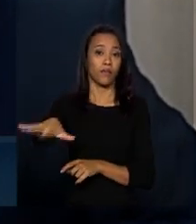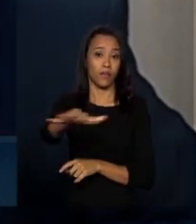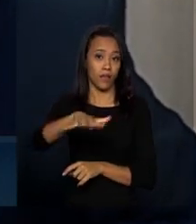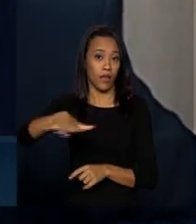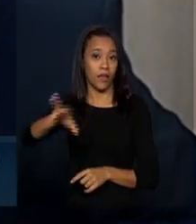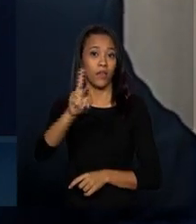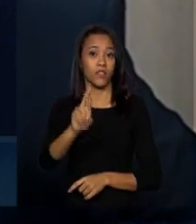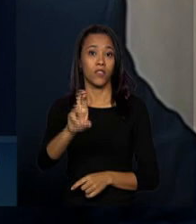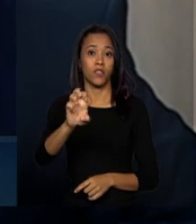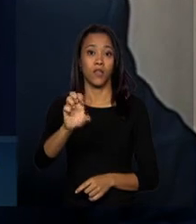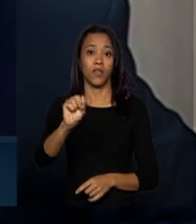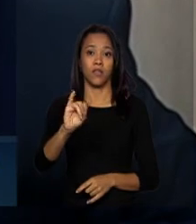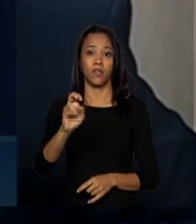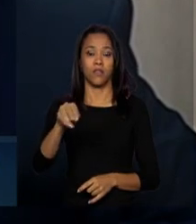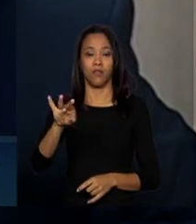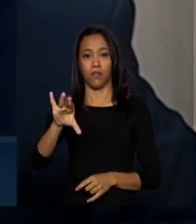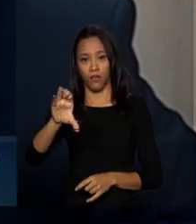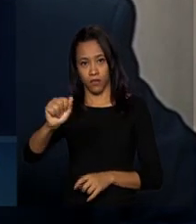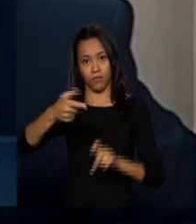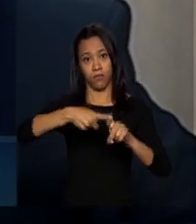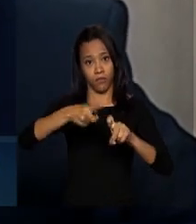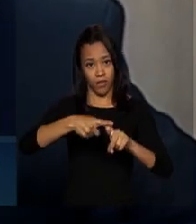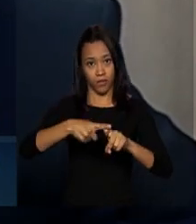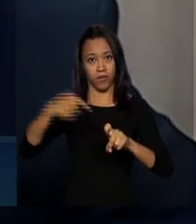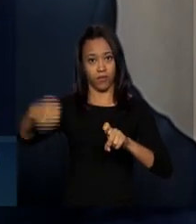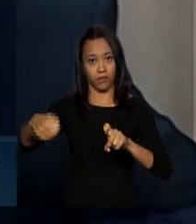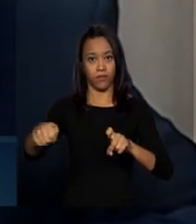municípios, não tenham só a oferta da graduação, mas tenham também